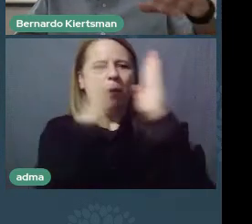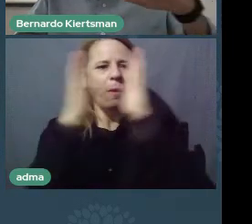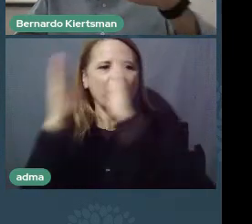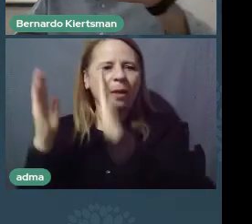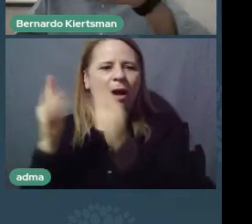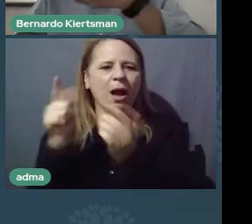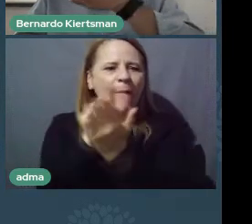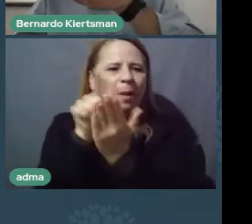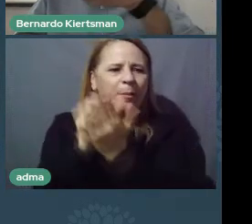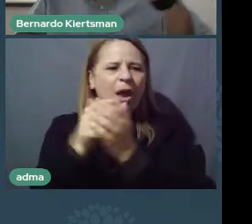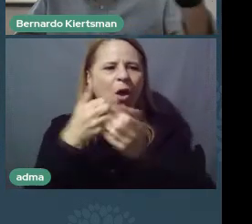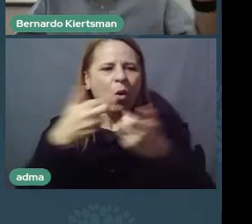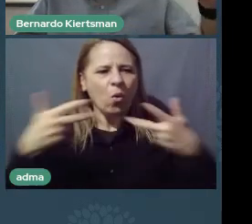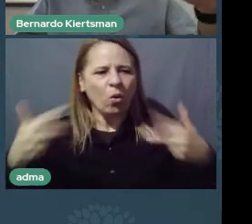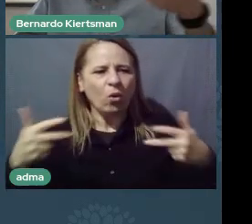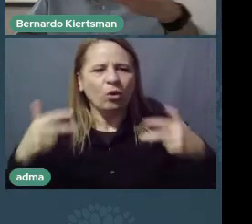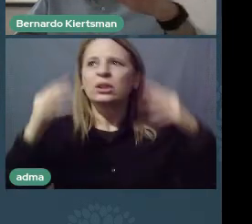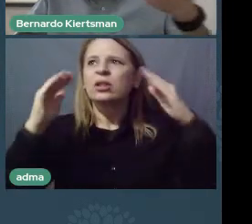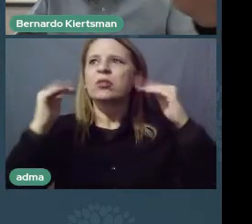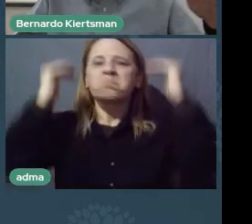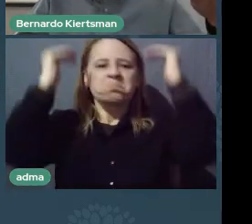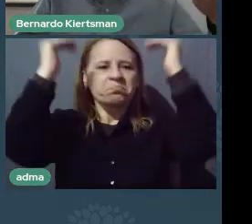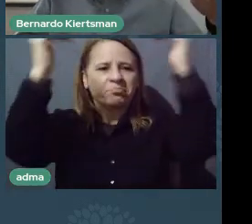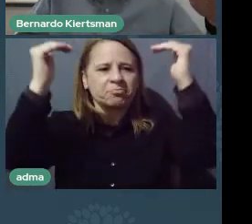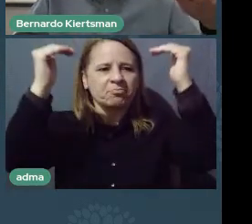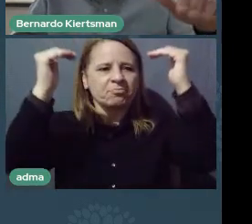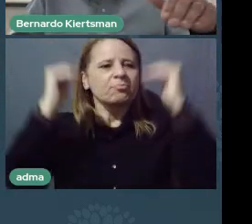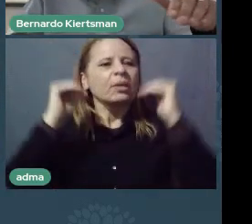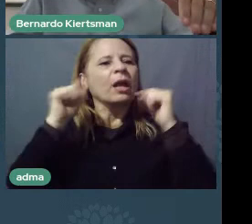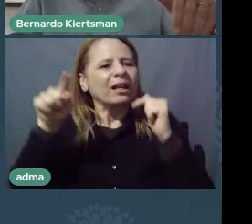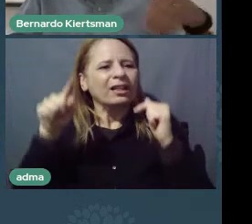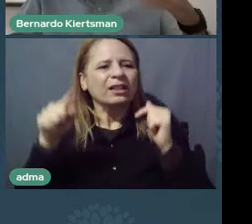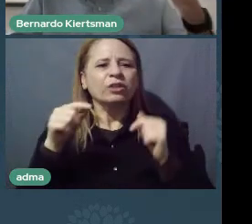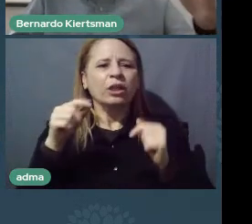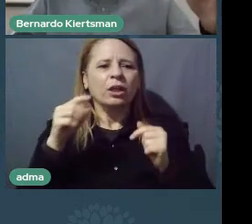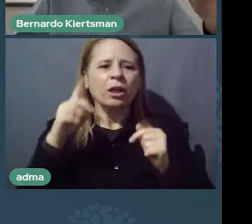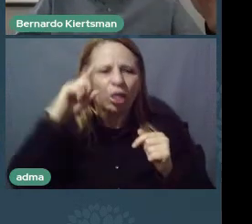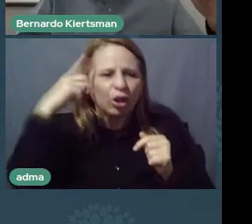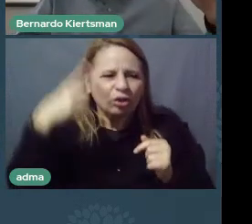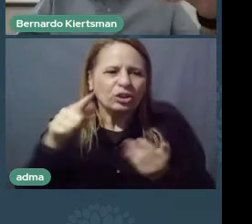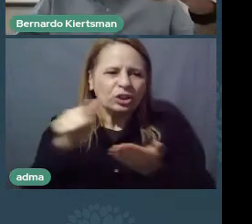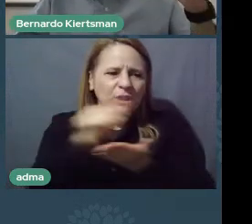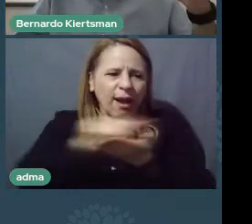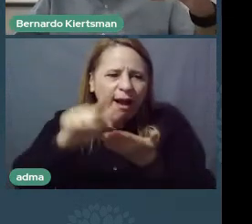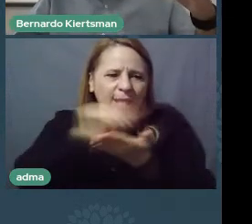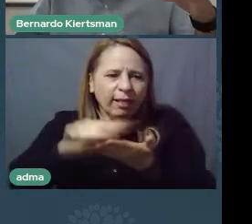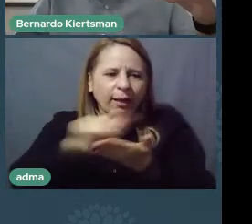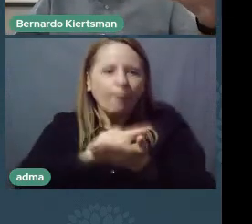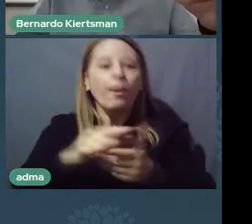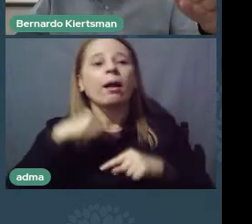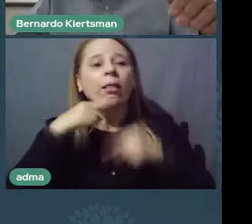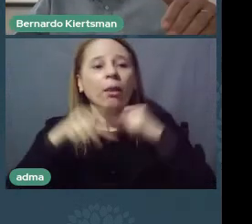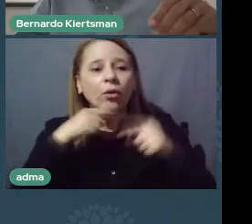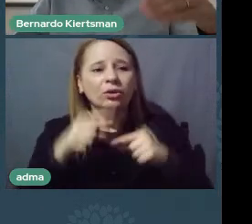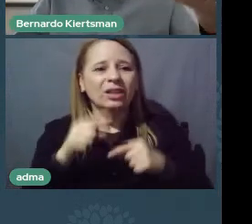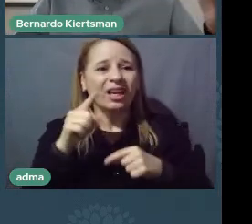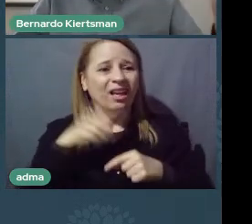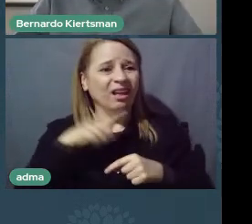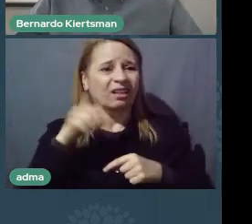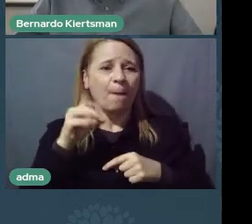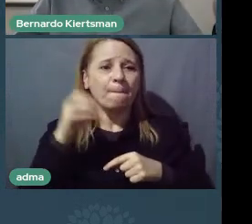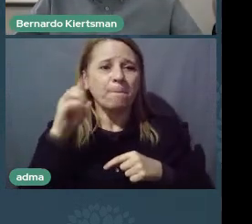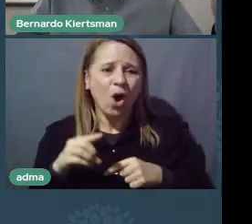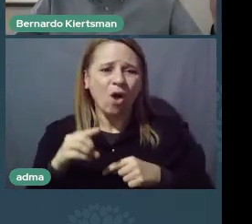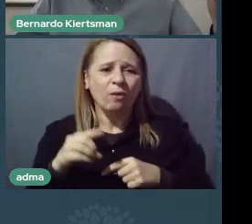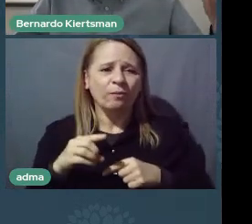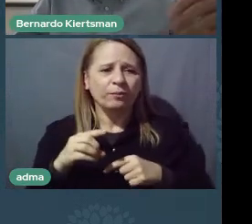móveis, tudo que fica em cima de um móvel, que não dá para você tirar todo dia para limpar, acumula poeira, animais na